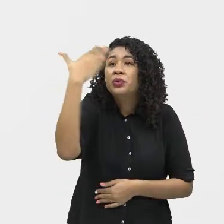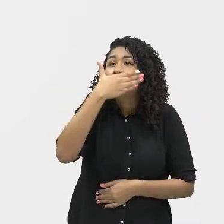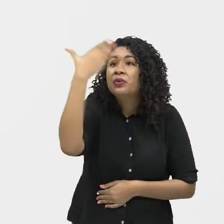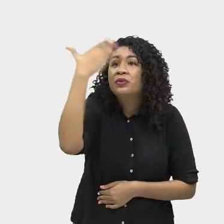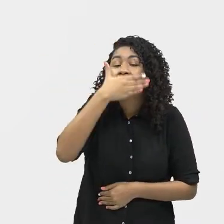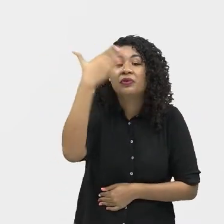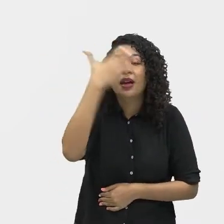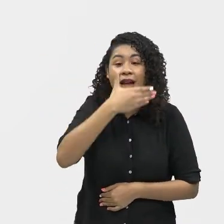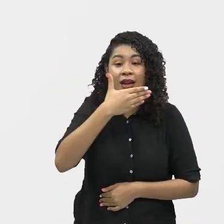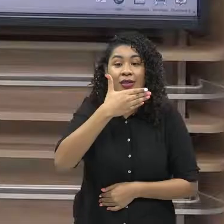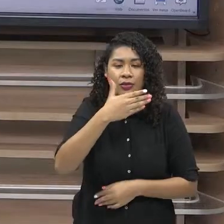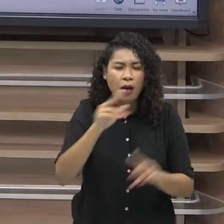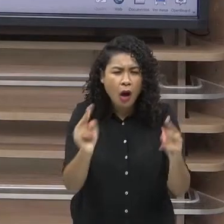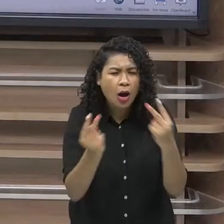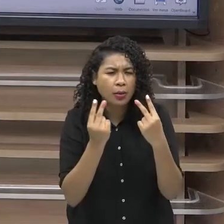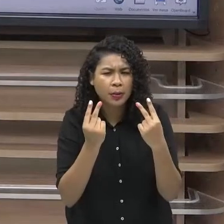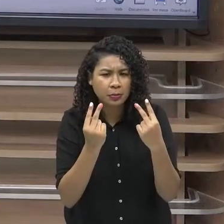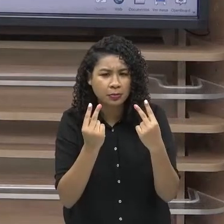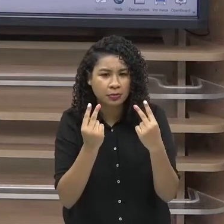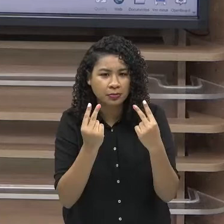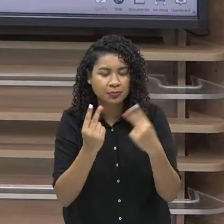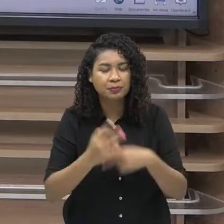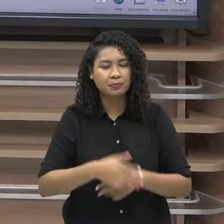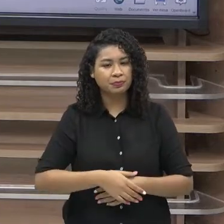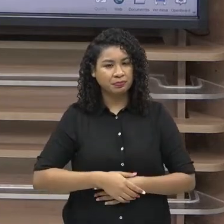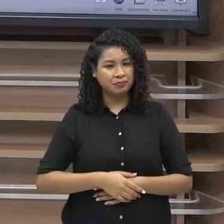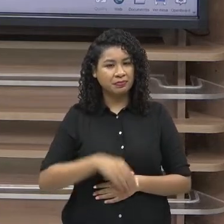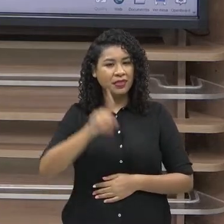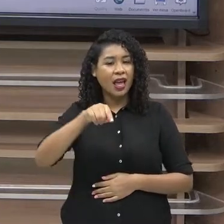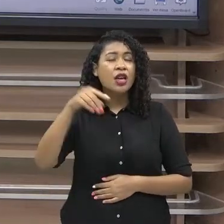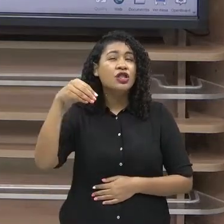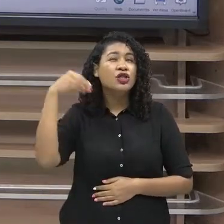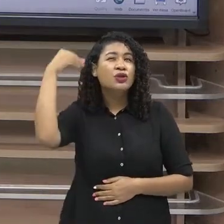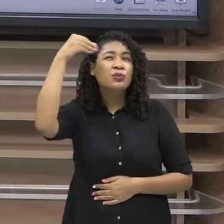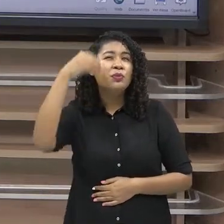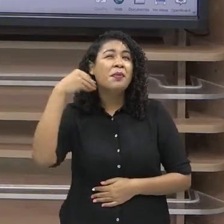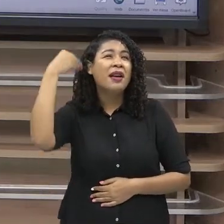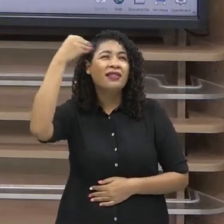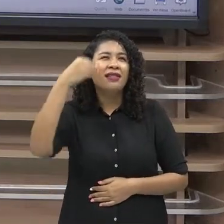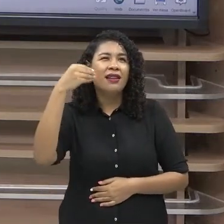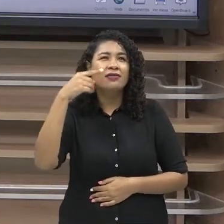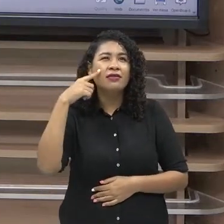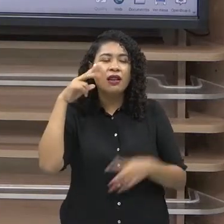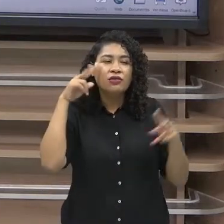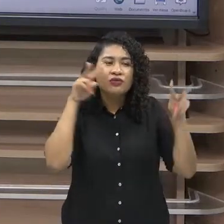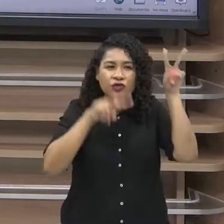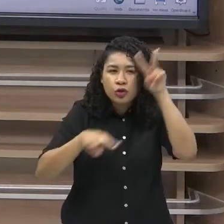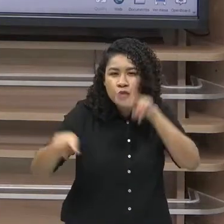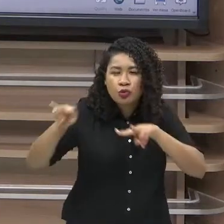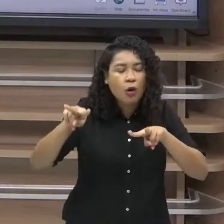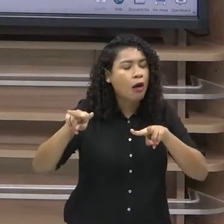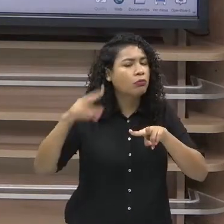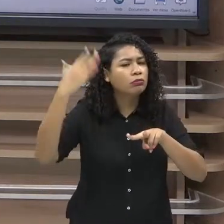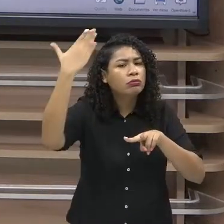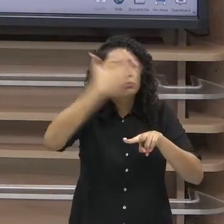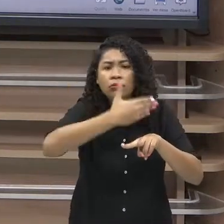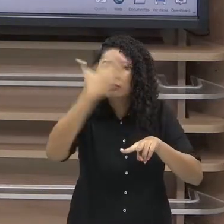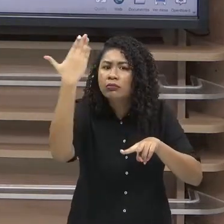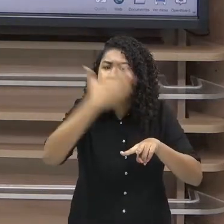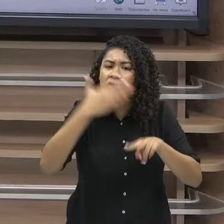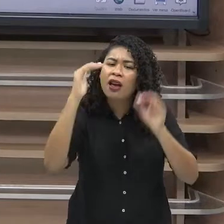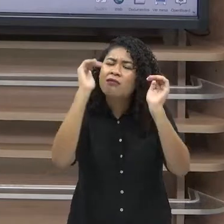sensitivo, presta atenção aqui em mim rapidinho. Toda experiência que vai além dessa experiência do sensitivo, da carne,